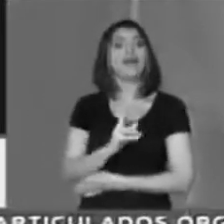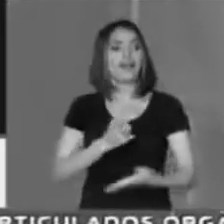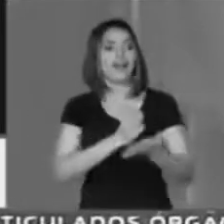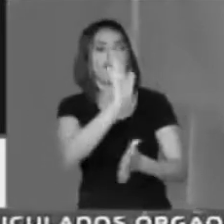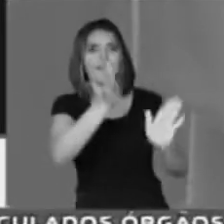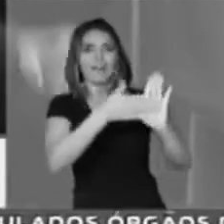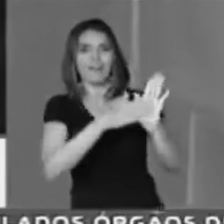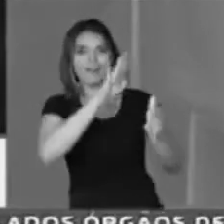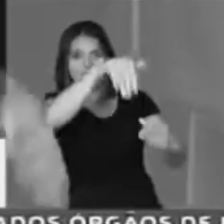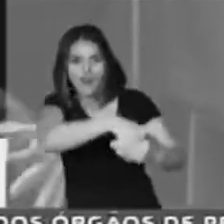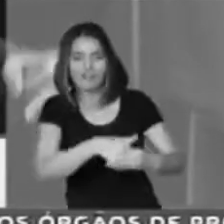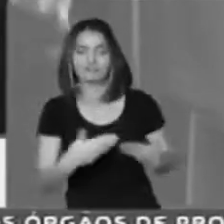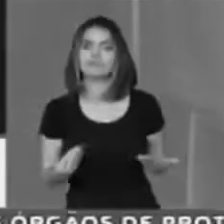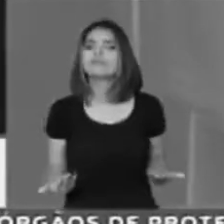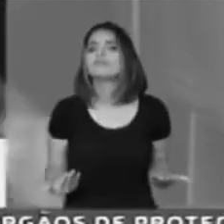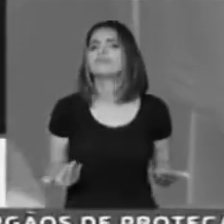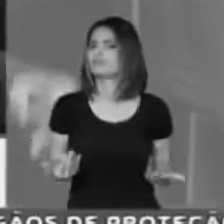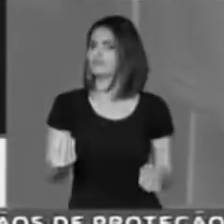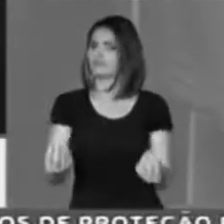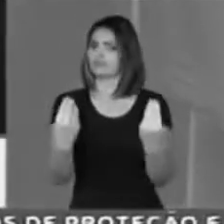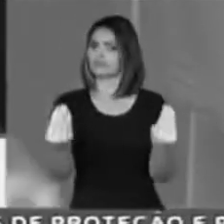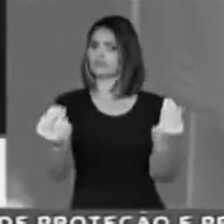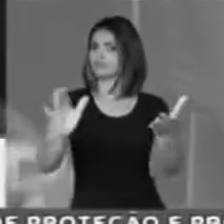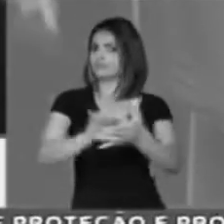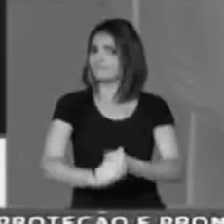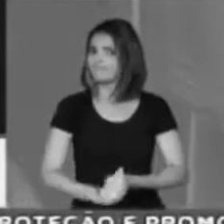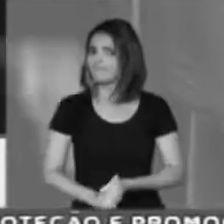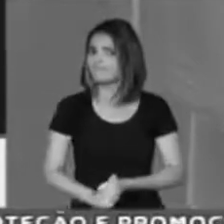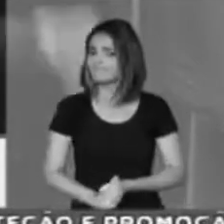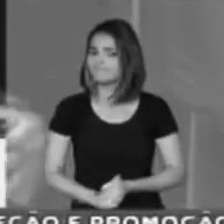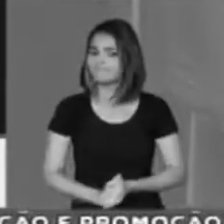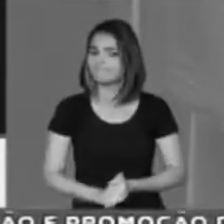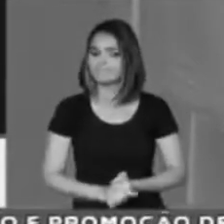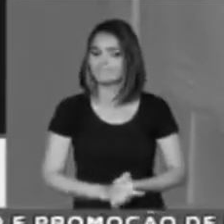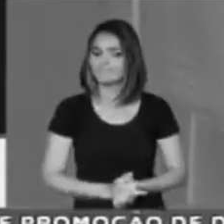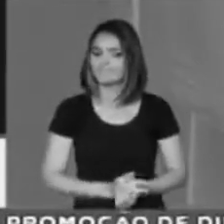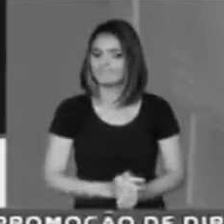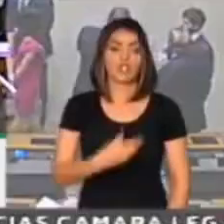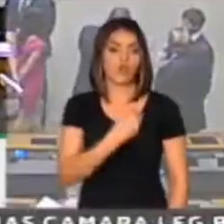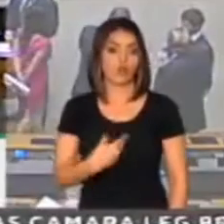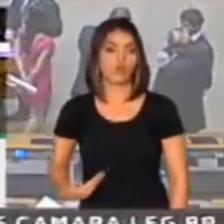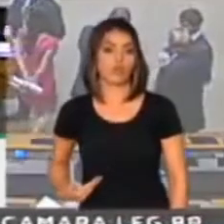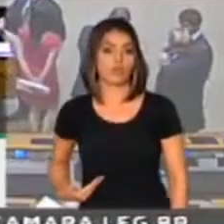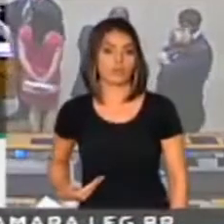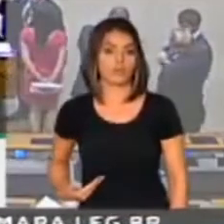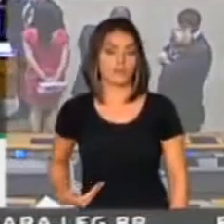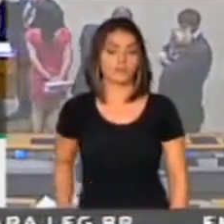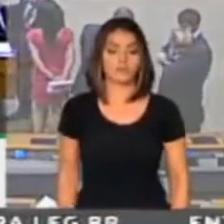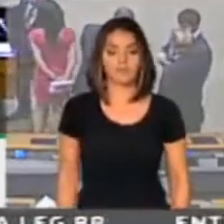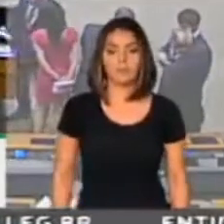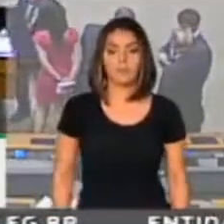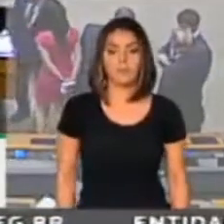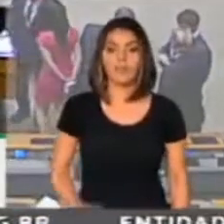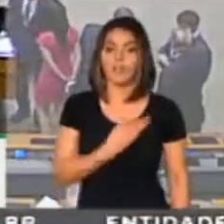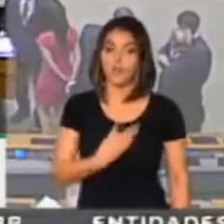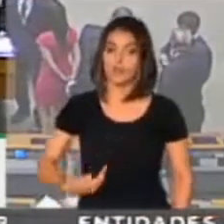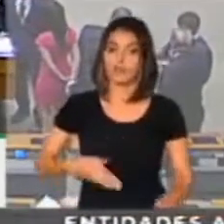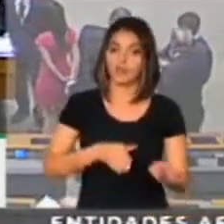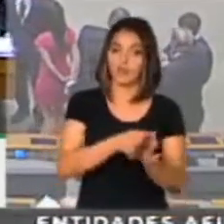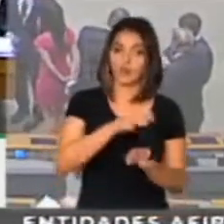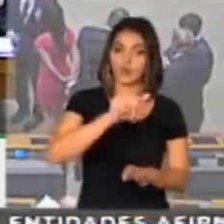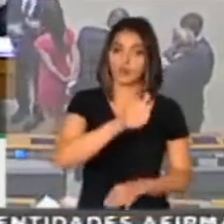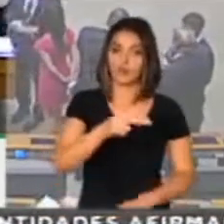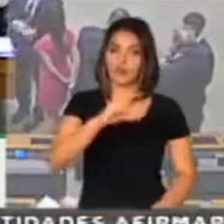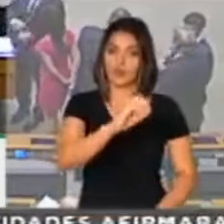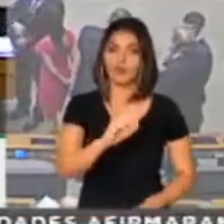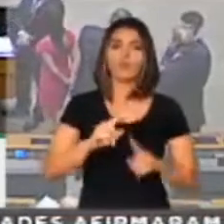reais de emendas para votarem a favor da reforma da Previdência. Senhor presidente, o governo não orienta não,